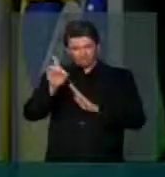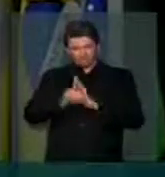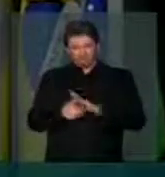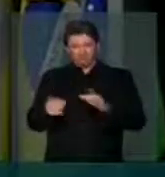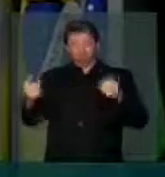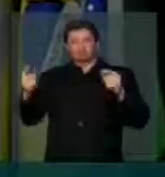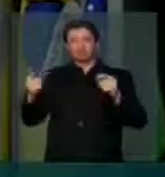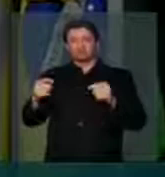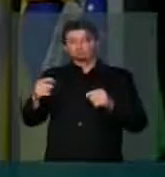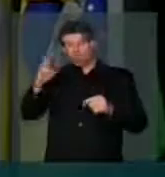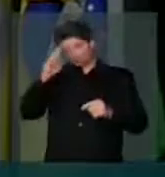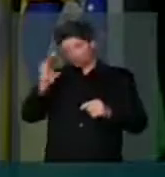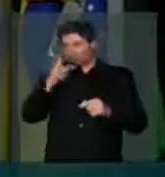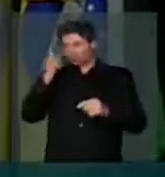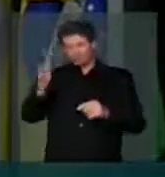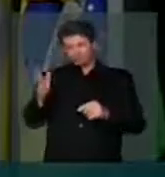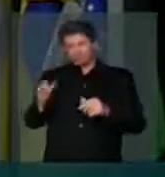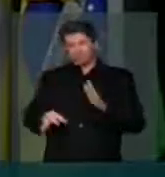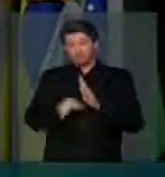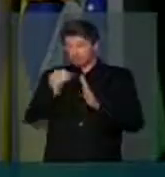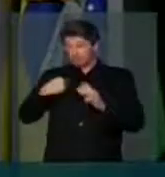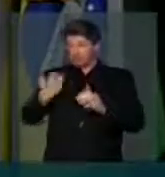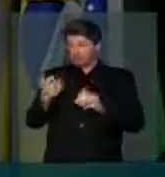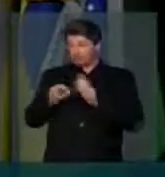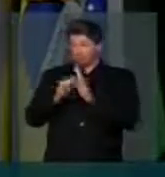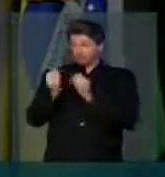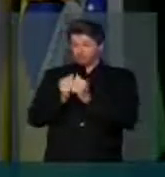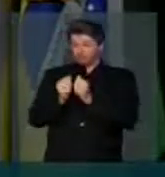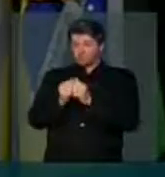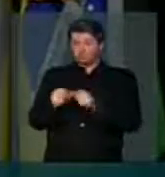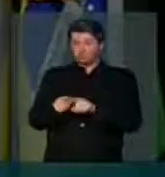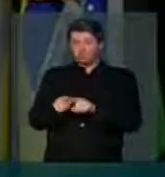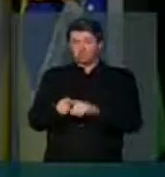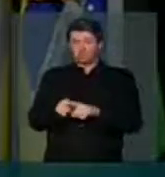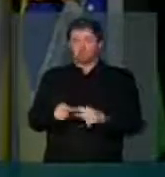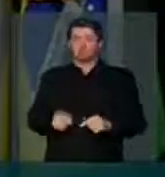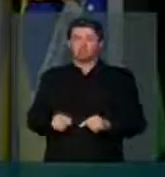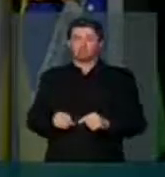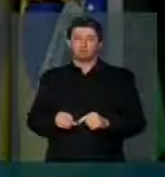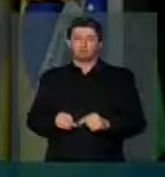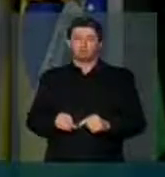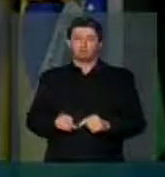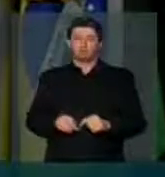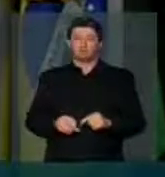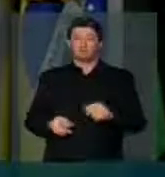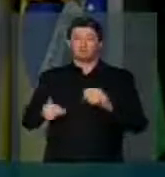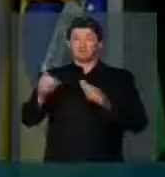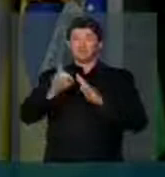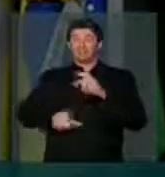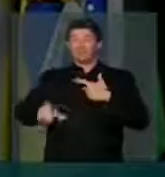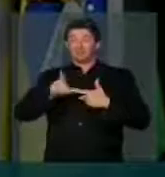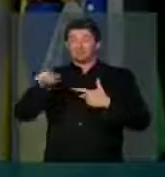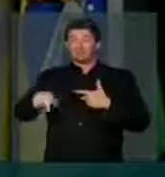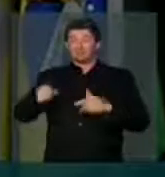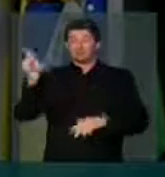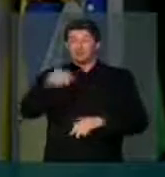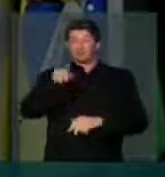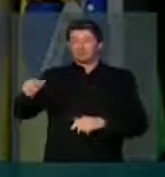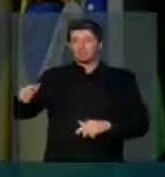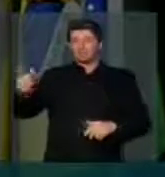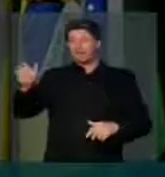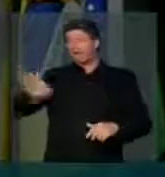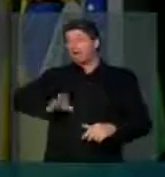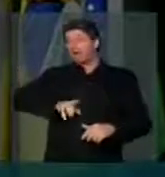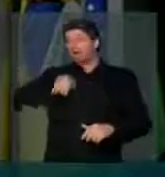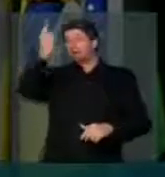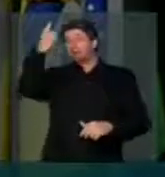decreto que o senhor permitisse, gostaria de assinar junto com o senhor. Será uma honra. Decreto legislativo para anular essa barbaridade